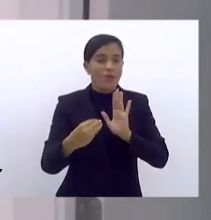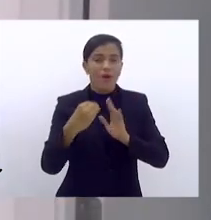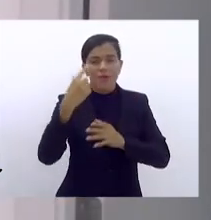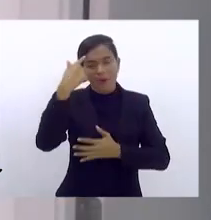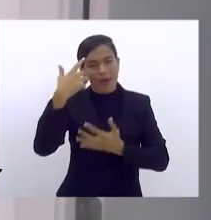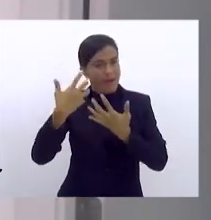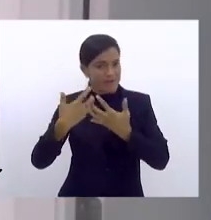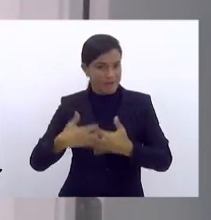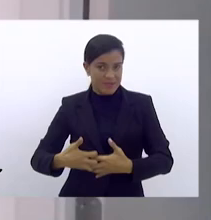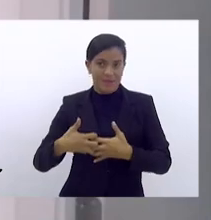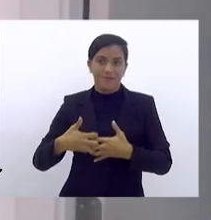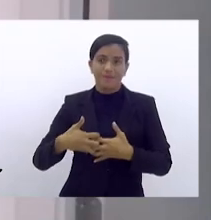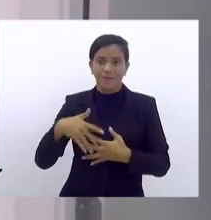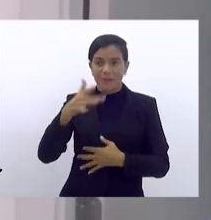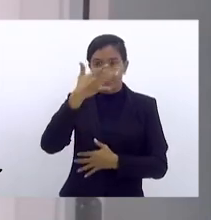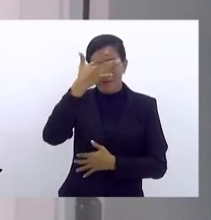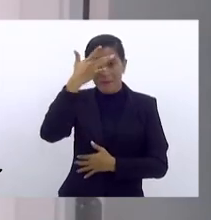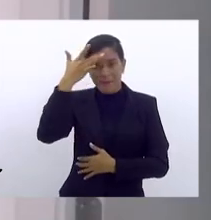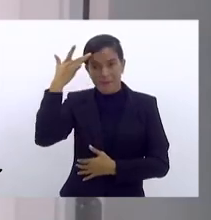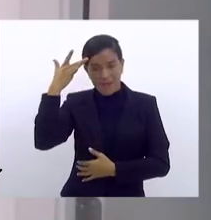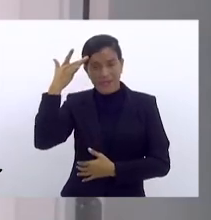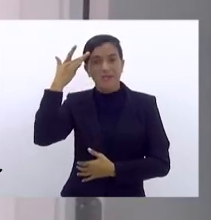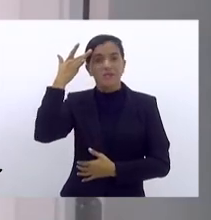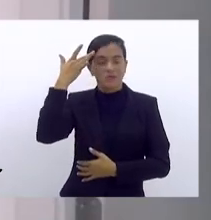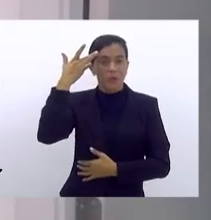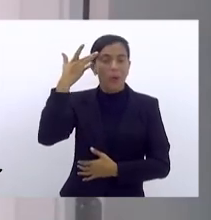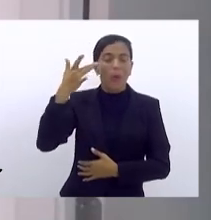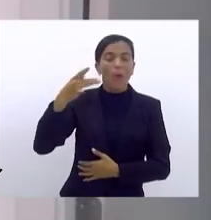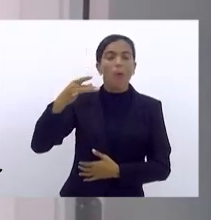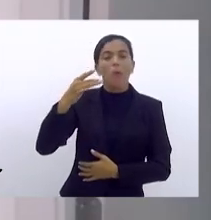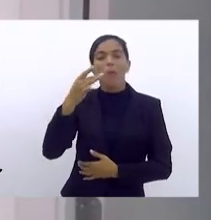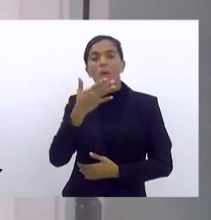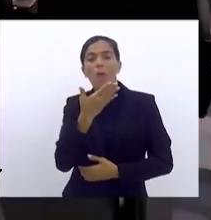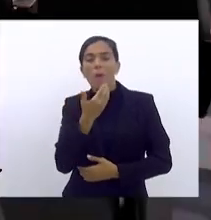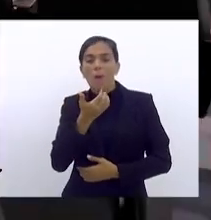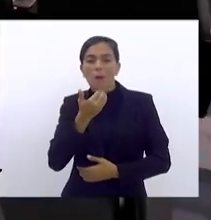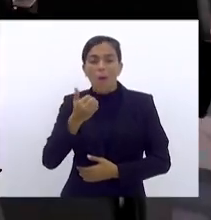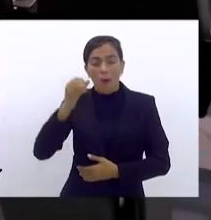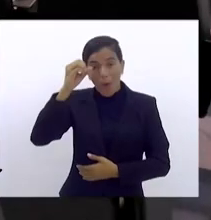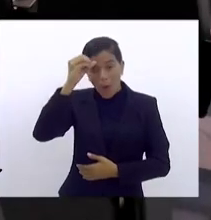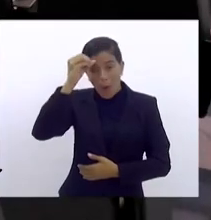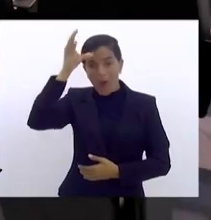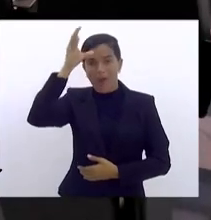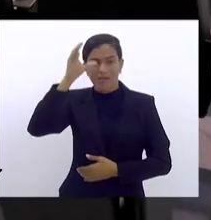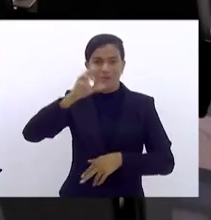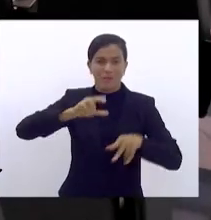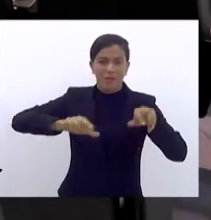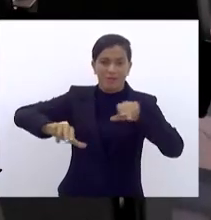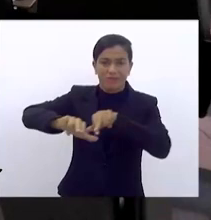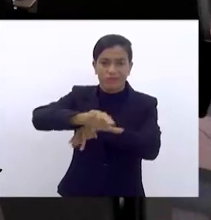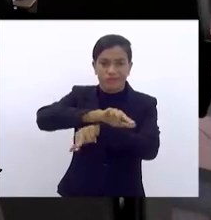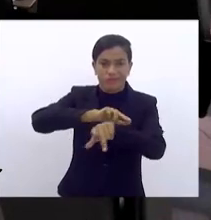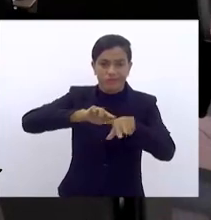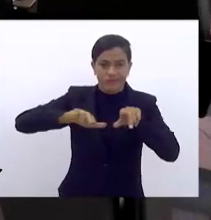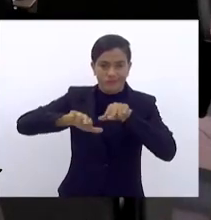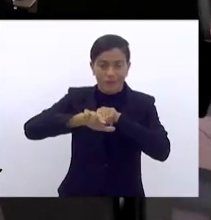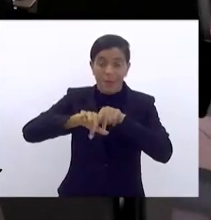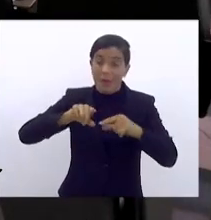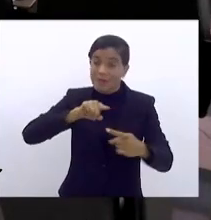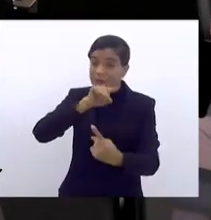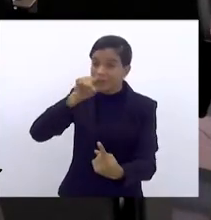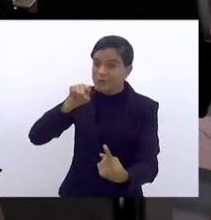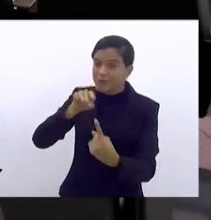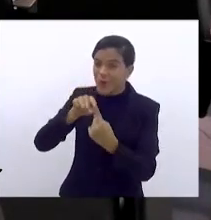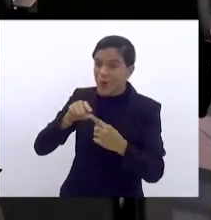ligadas a distintos campos de conhecimento e que tem em comum a pesquisa